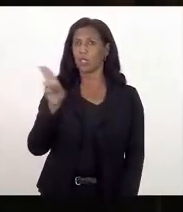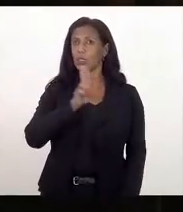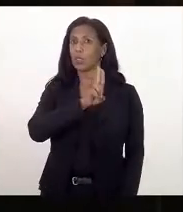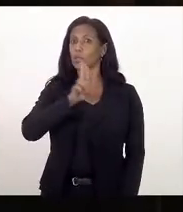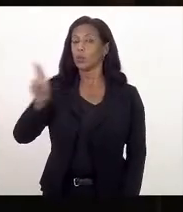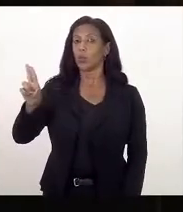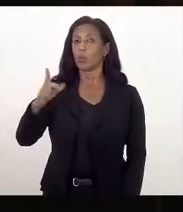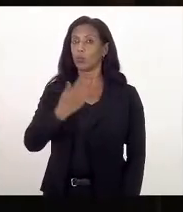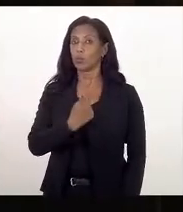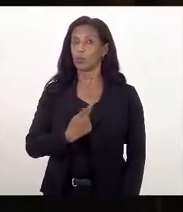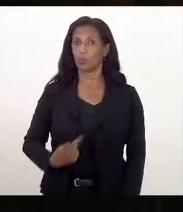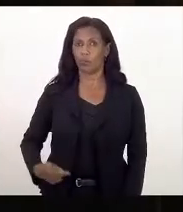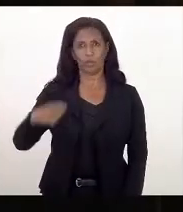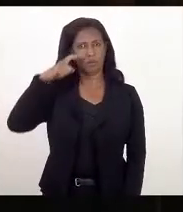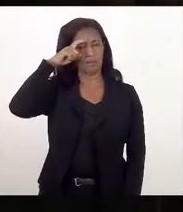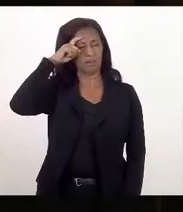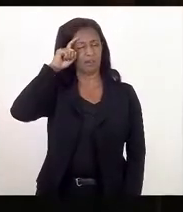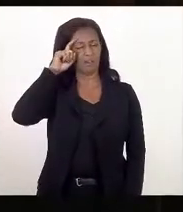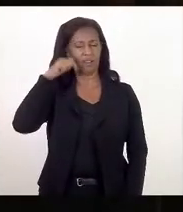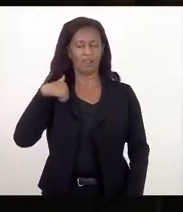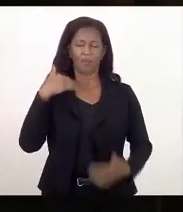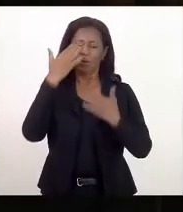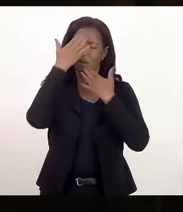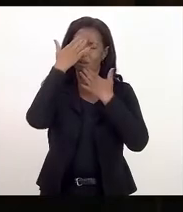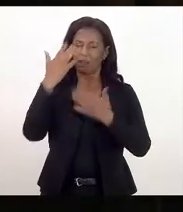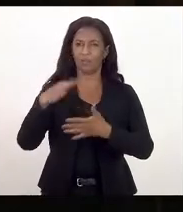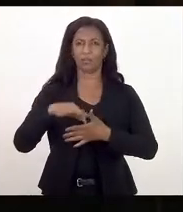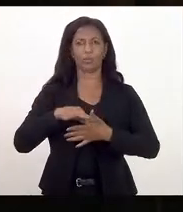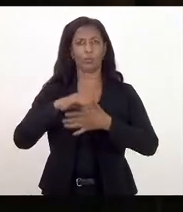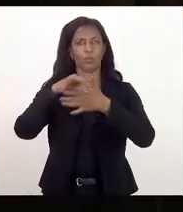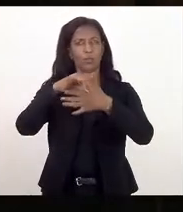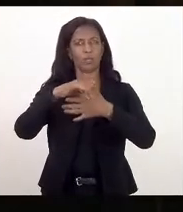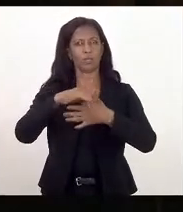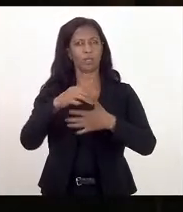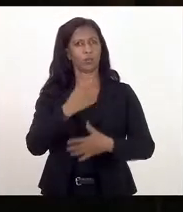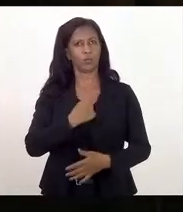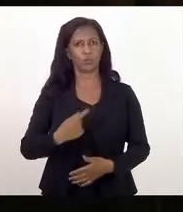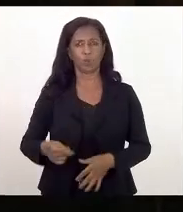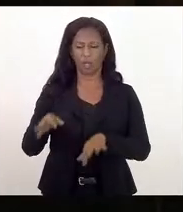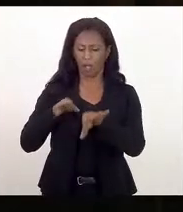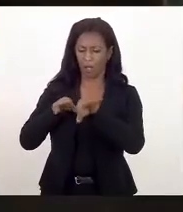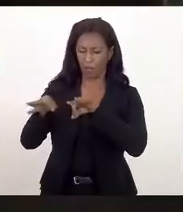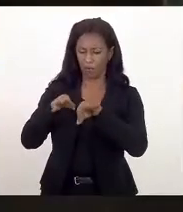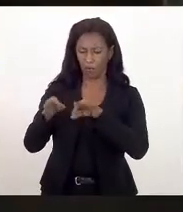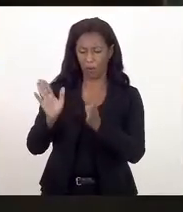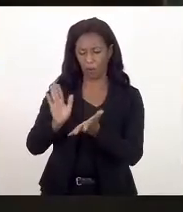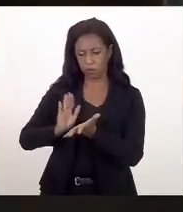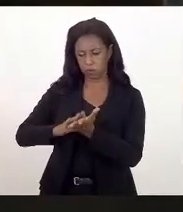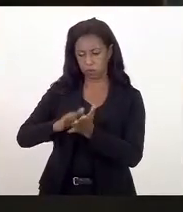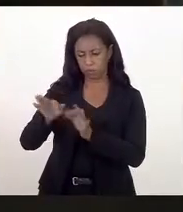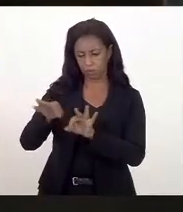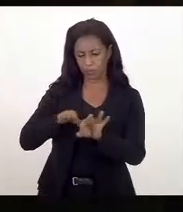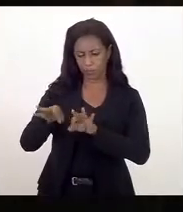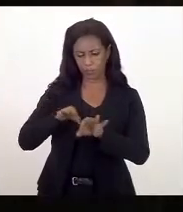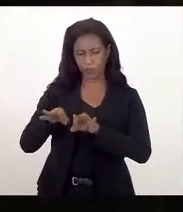governador Cláudio Castro, eu agradeço, como líder do governo, a maneira com que V. Exª encaminhou este projeto. Parabéns.